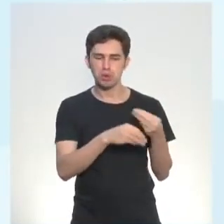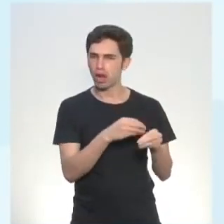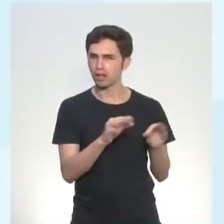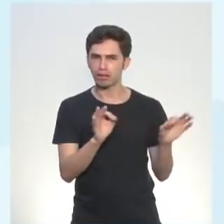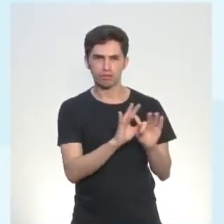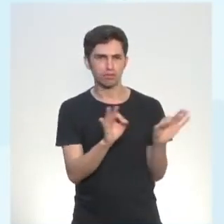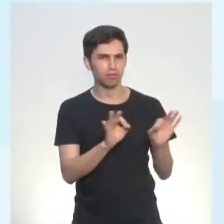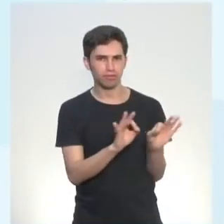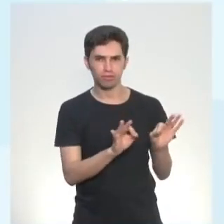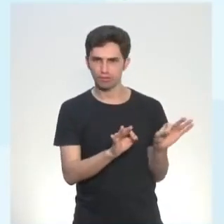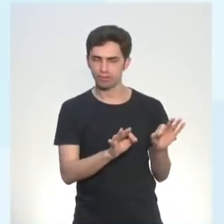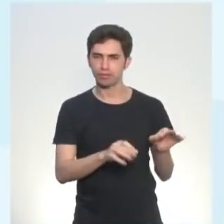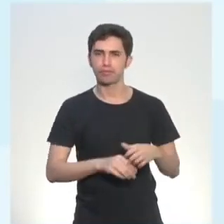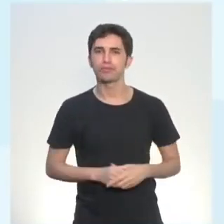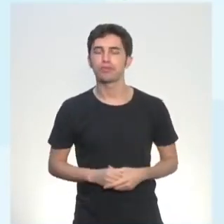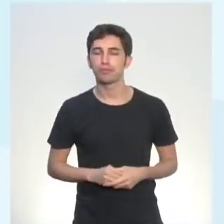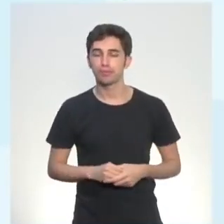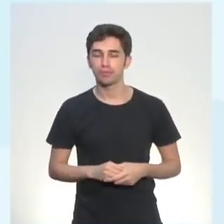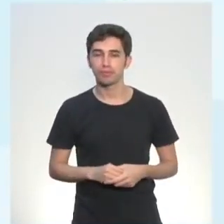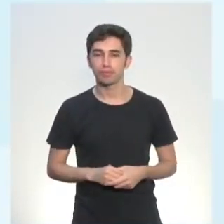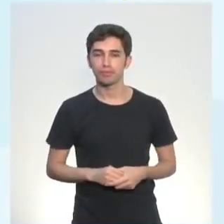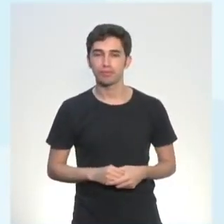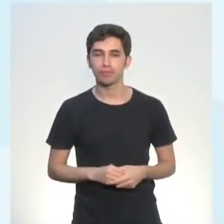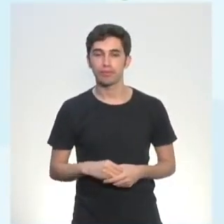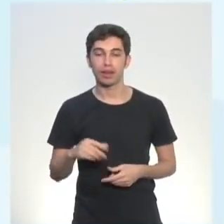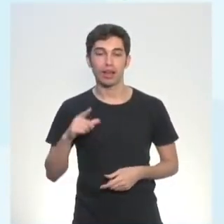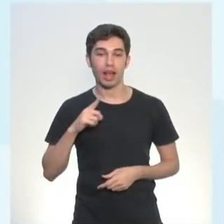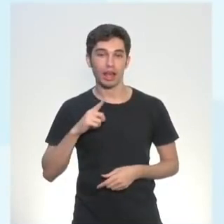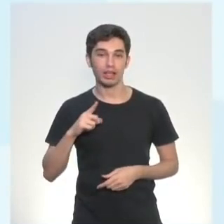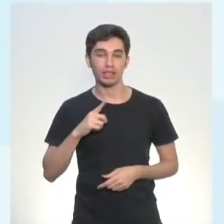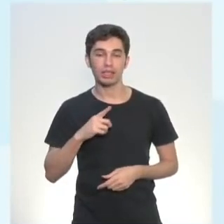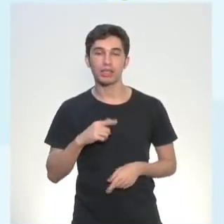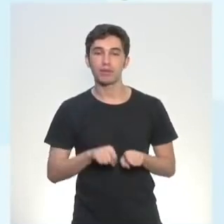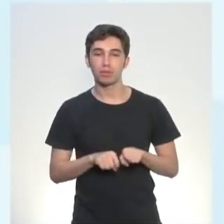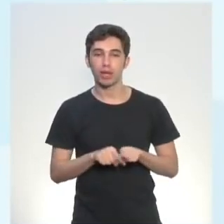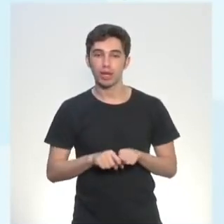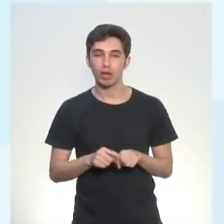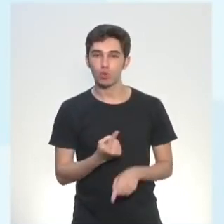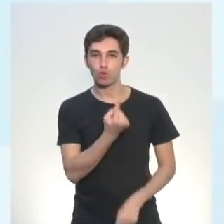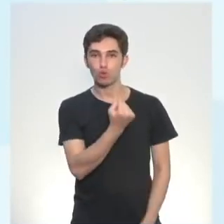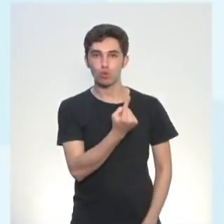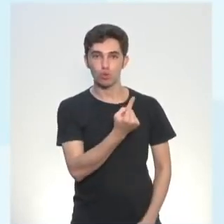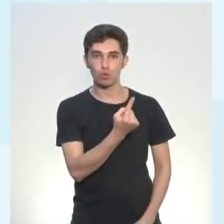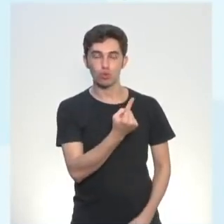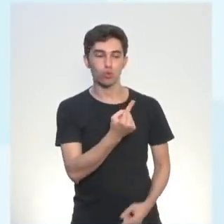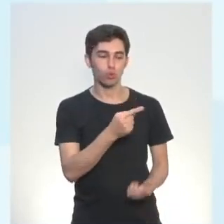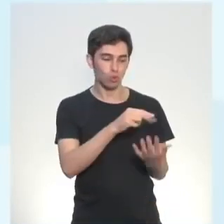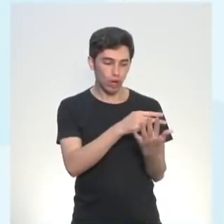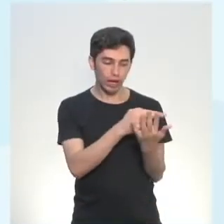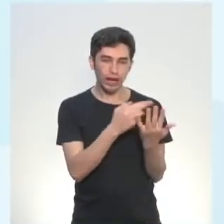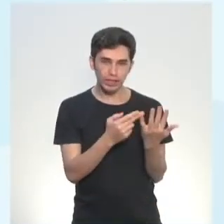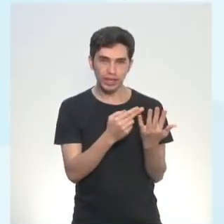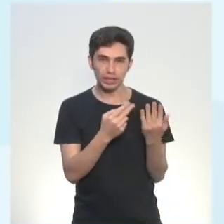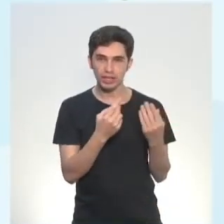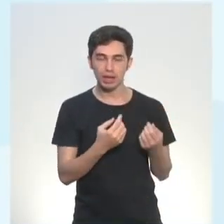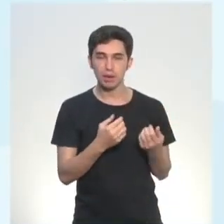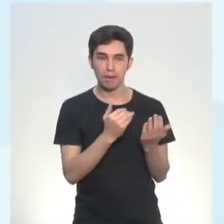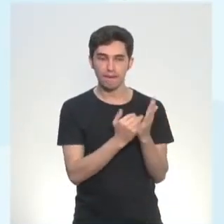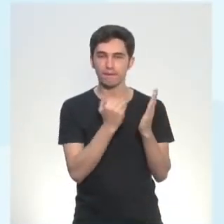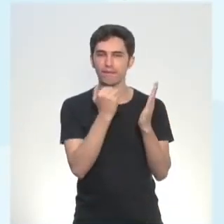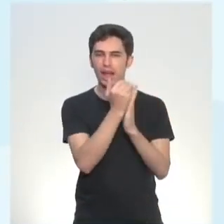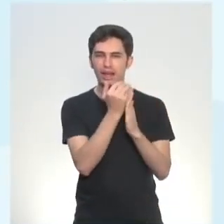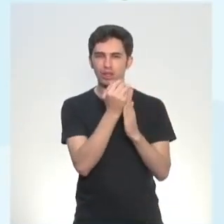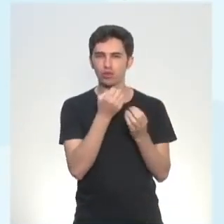né? Os fatores não se misturavam. Você tinha aí uma certa dominância de um fator em relação ao outro, no caso o amarelo